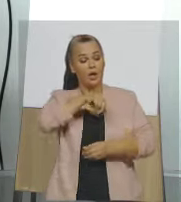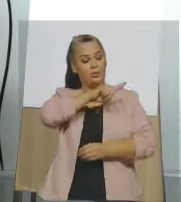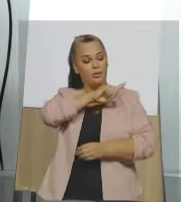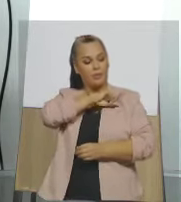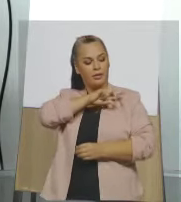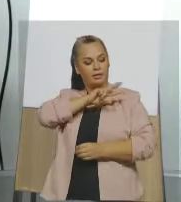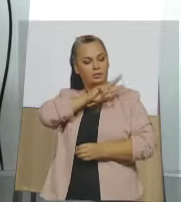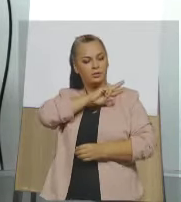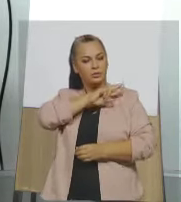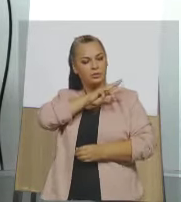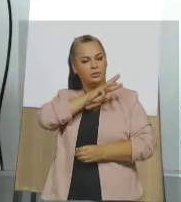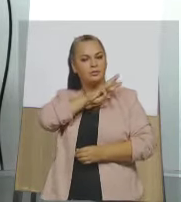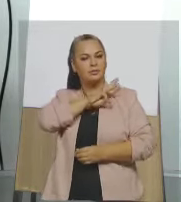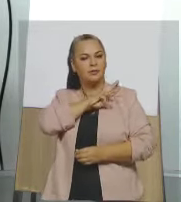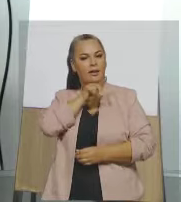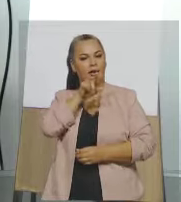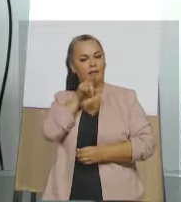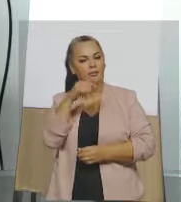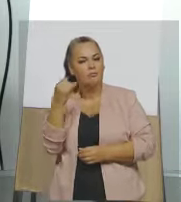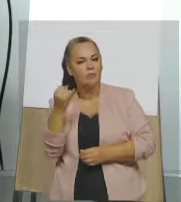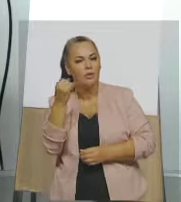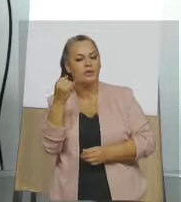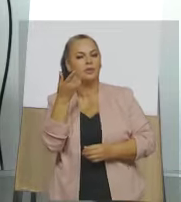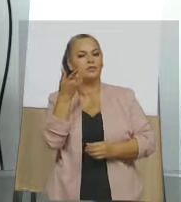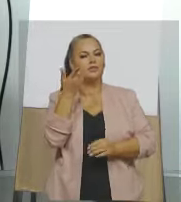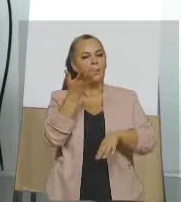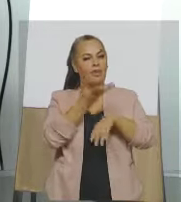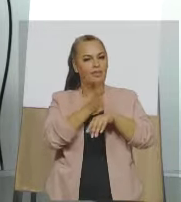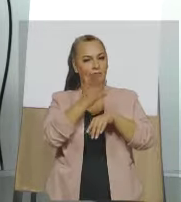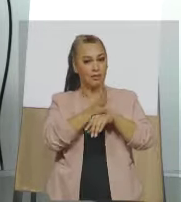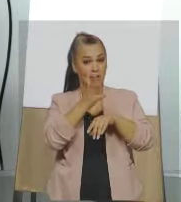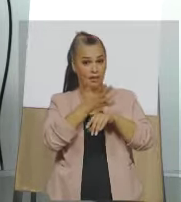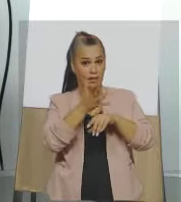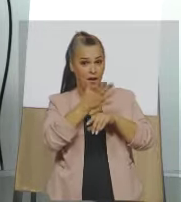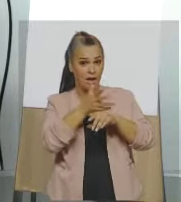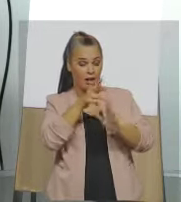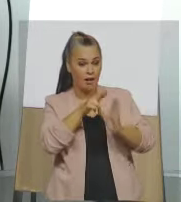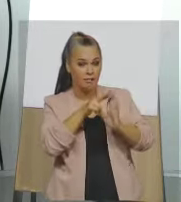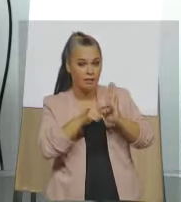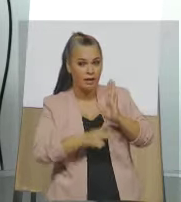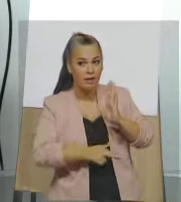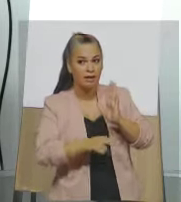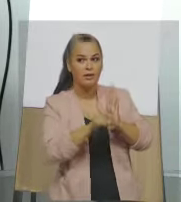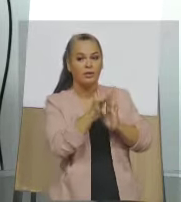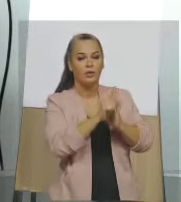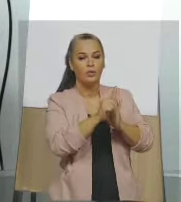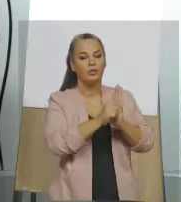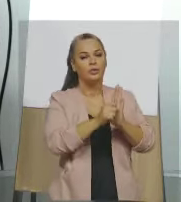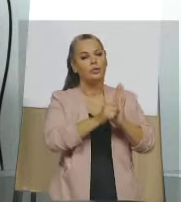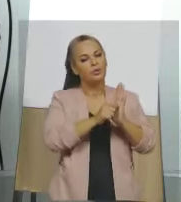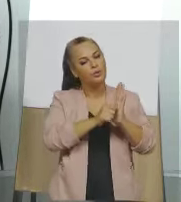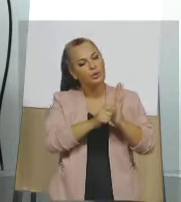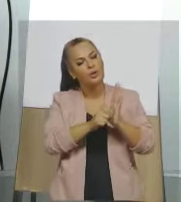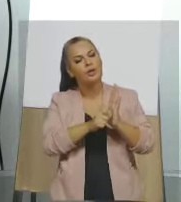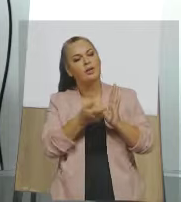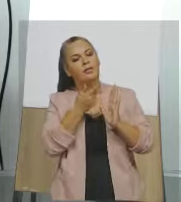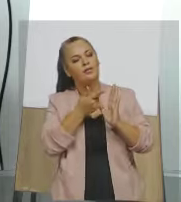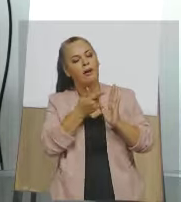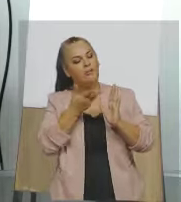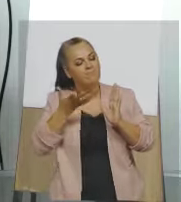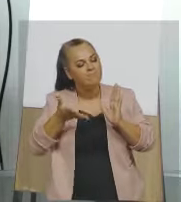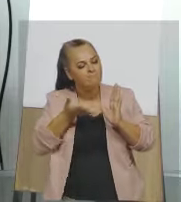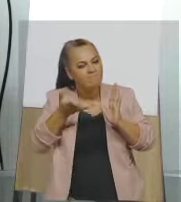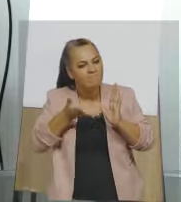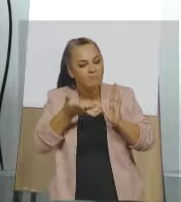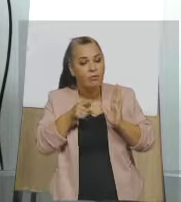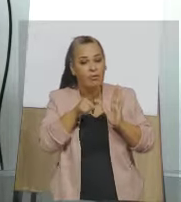ano, foque bastante nessa questão da escrita, porque ela é extremamente importante. É elas que vão dar para vocês um destaque lá na redação, mais lá